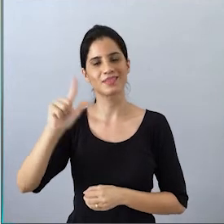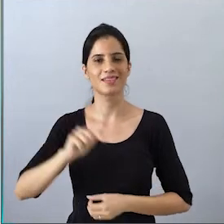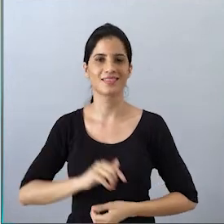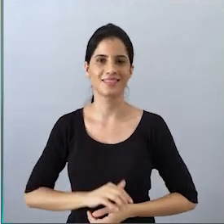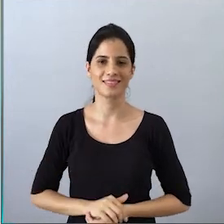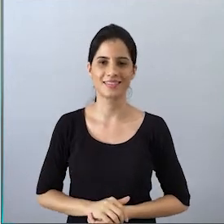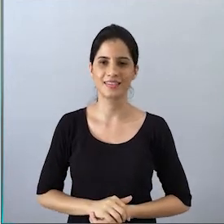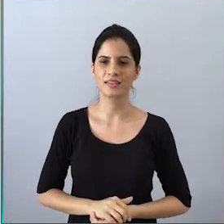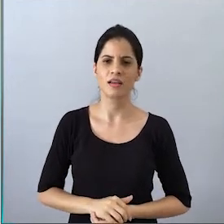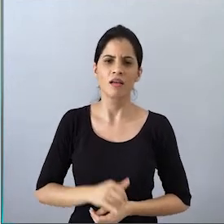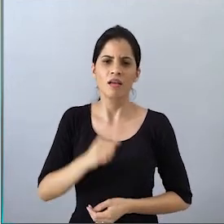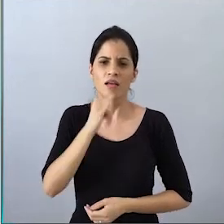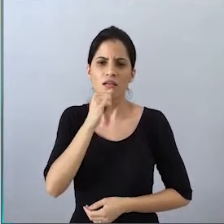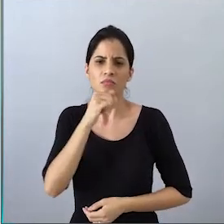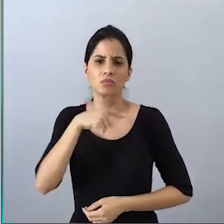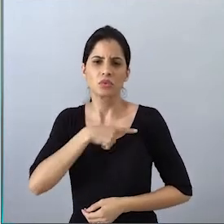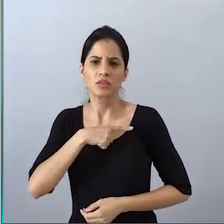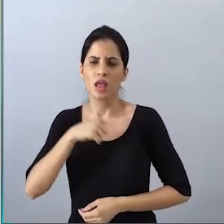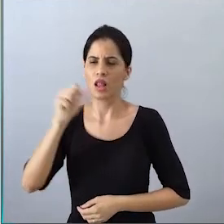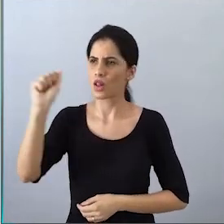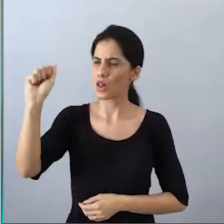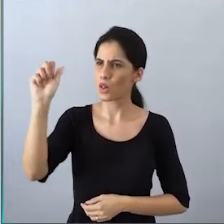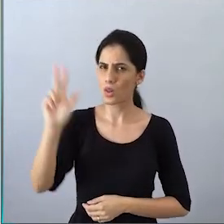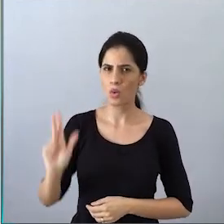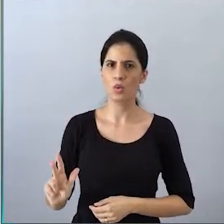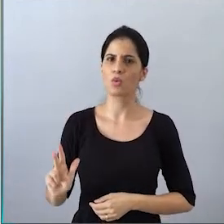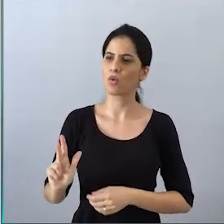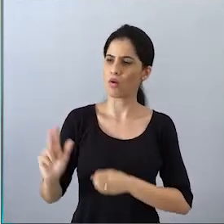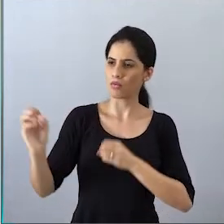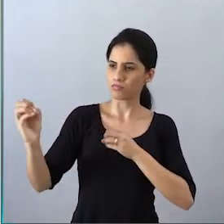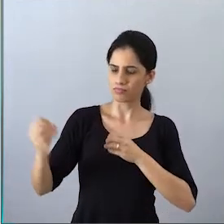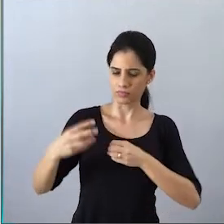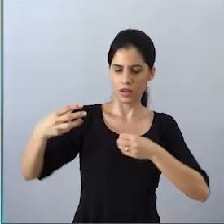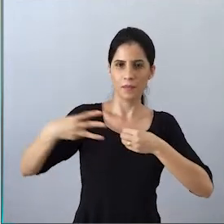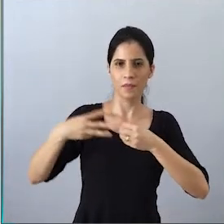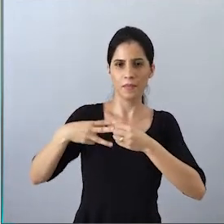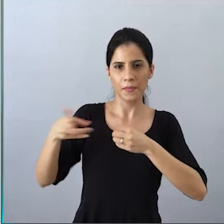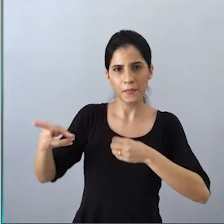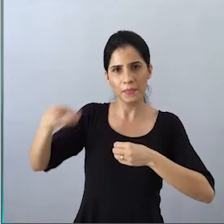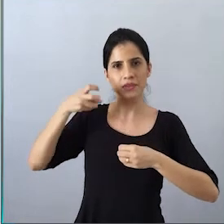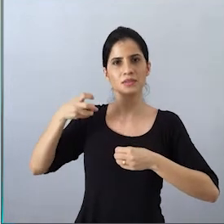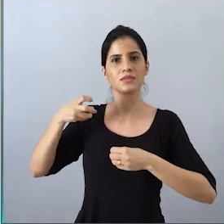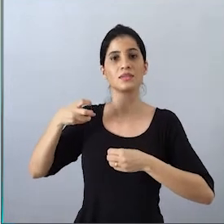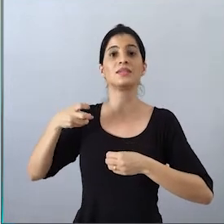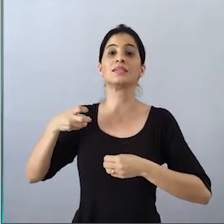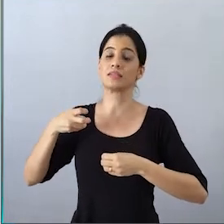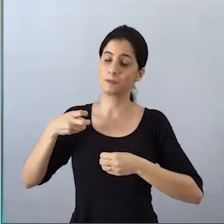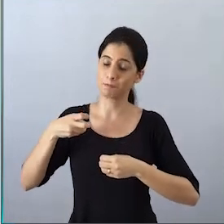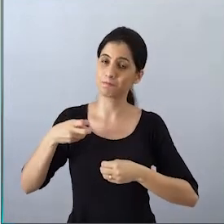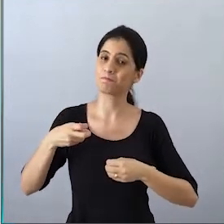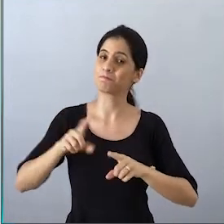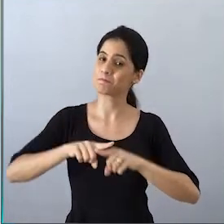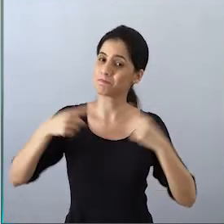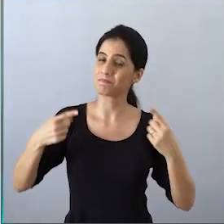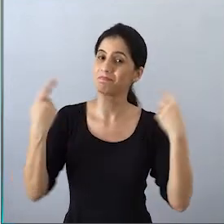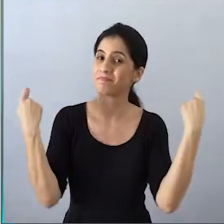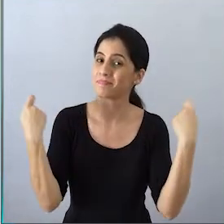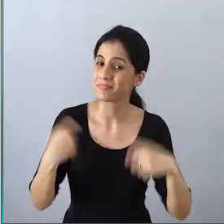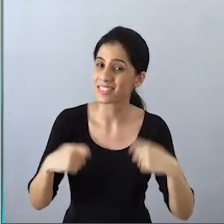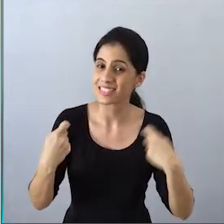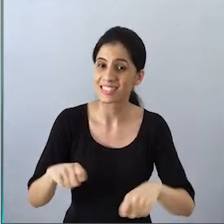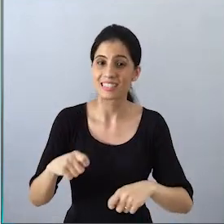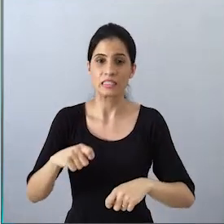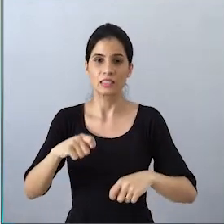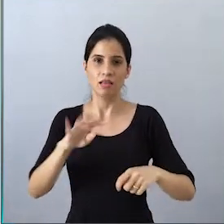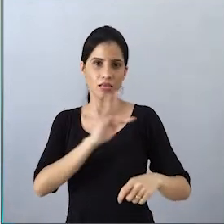luz, pode-se identificar essa camada abaixo das células epiteliais. Contudo, há necessidade de empregar-se